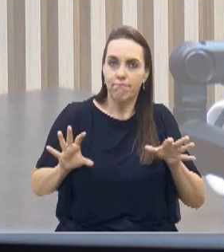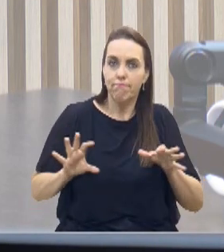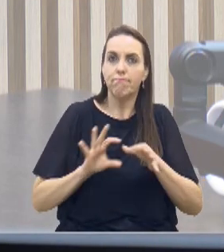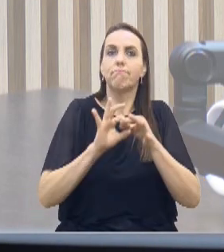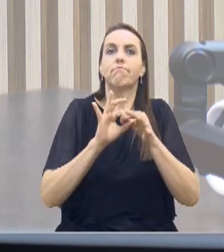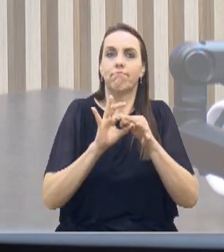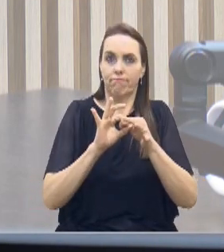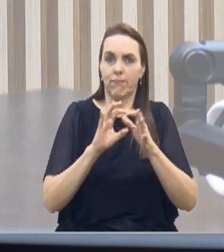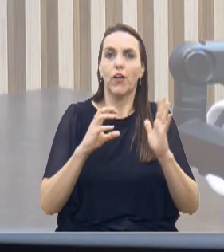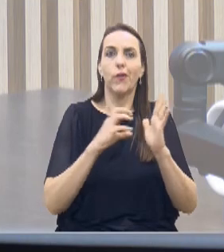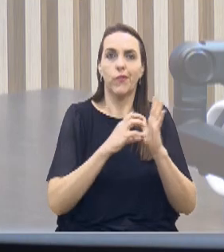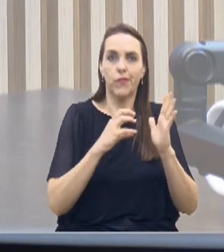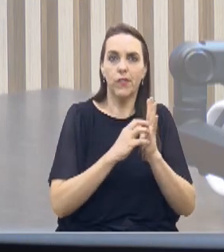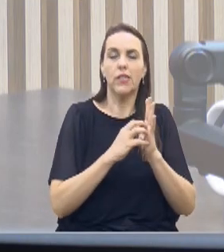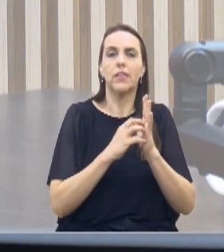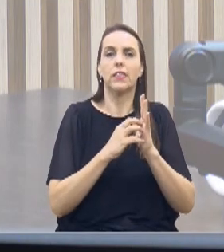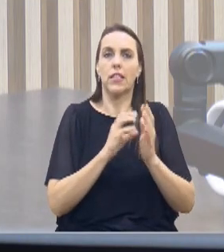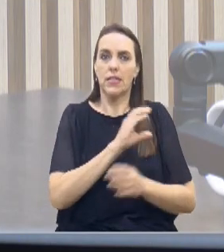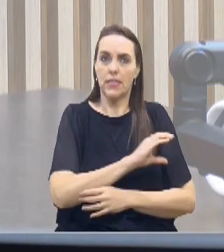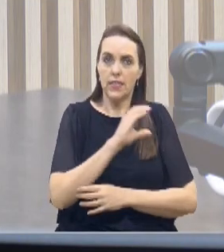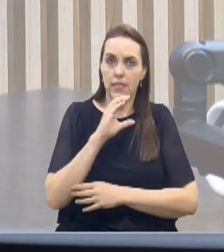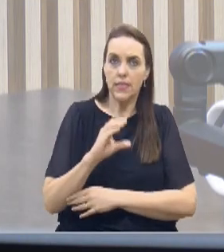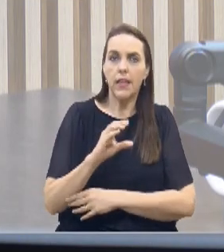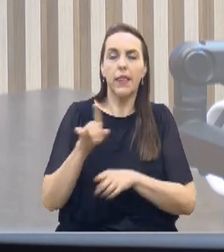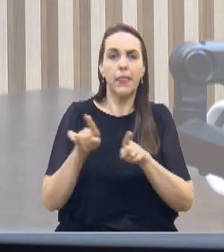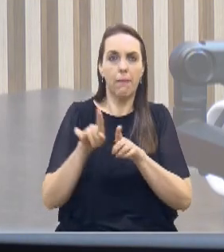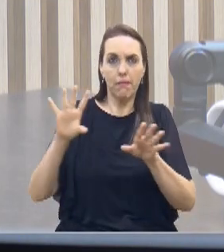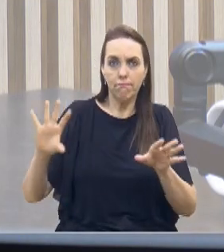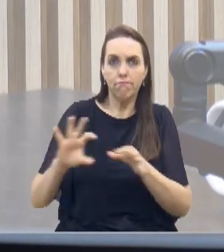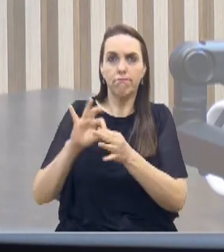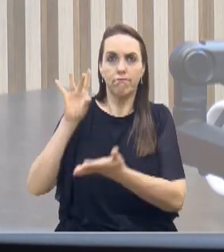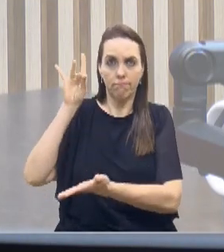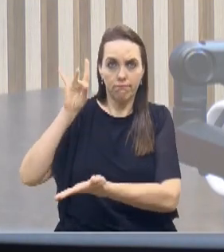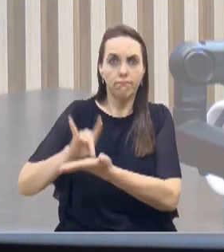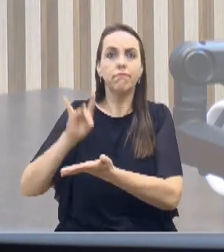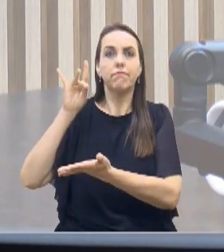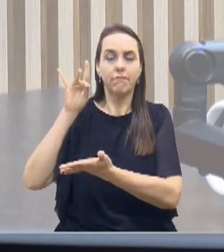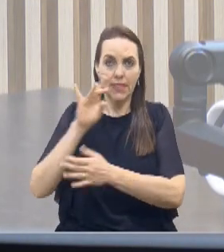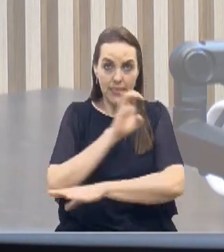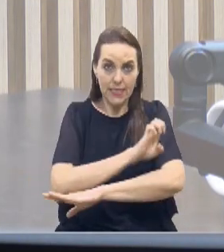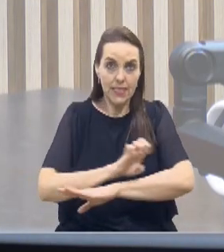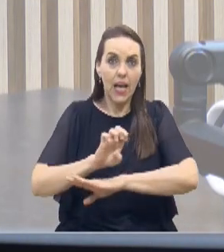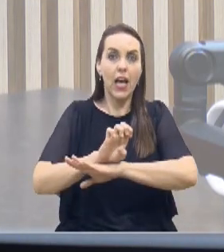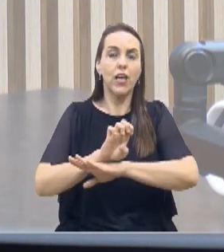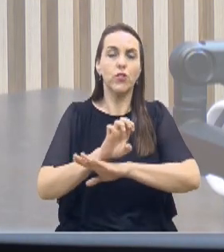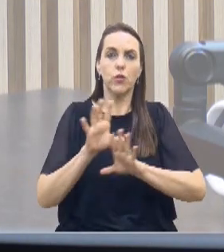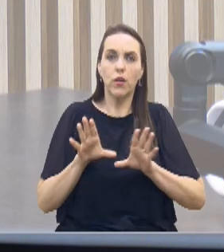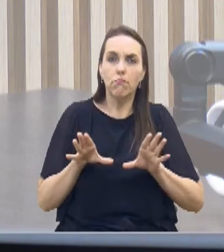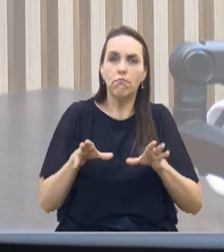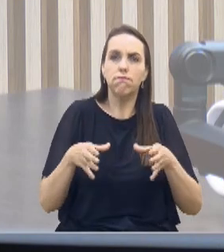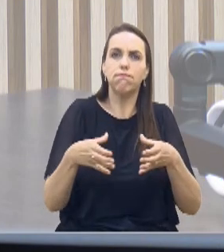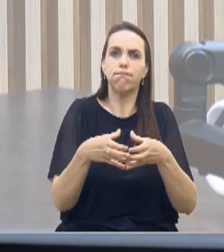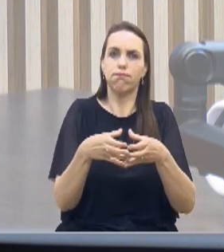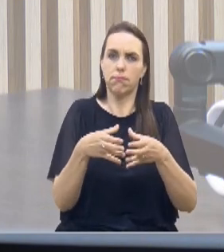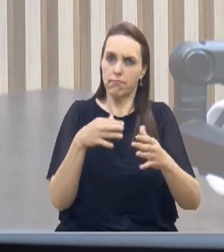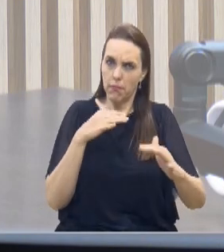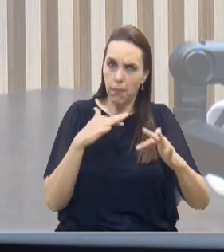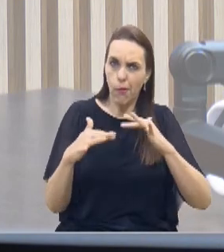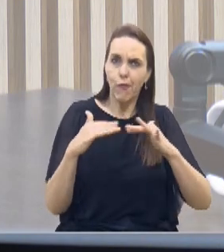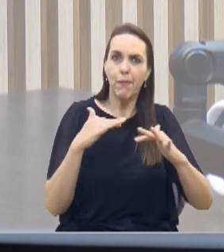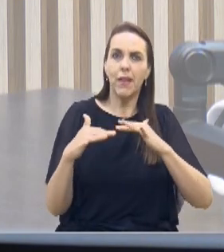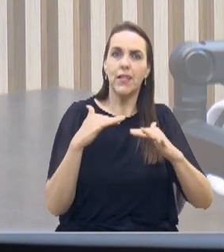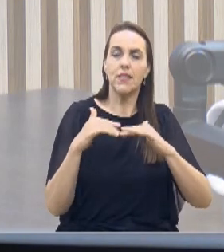Os servidores comissionados se aliam aos efetivos e também os estagiários, e é um corpo que se movimenta para